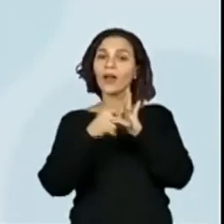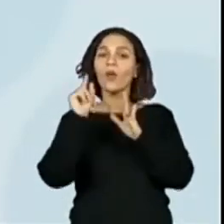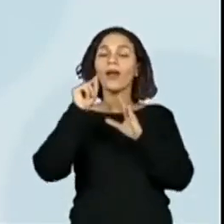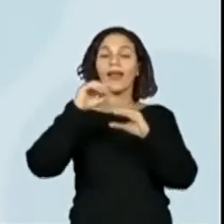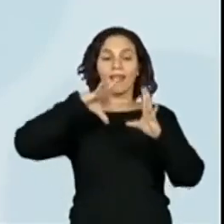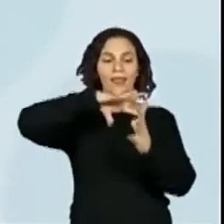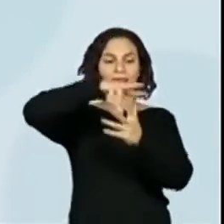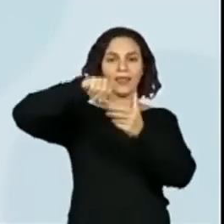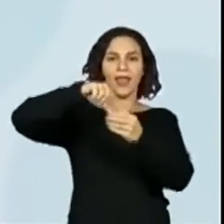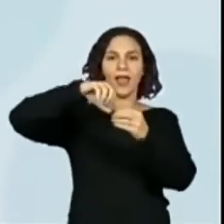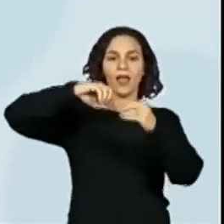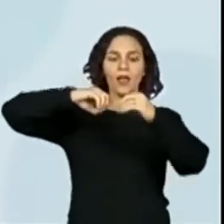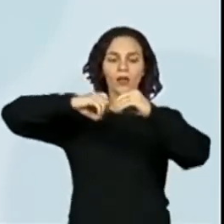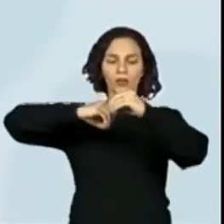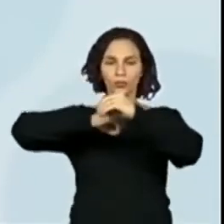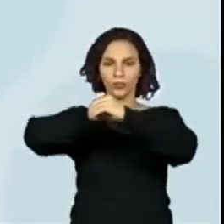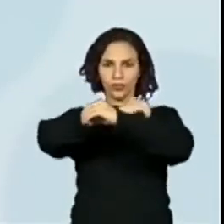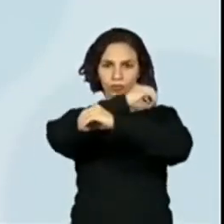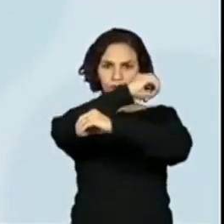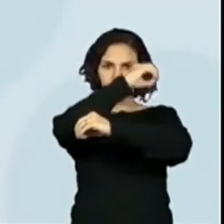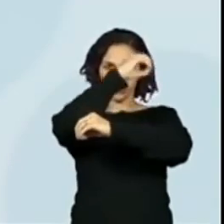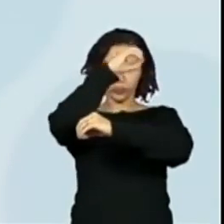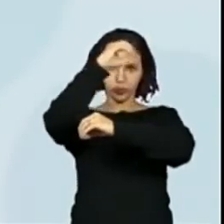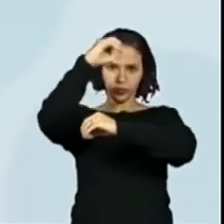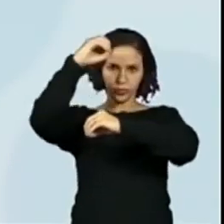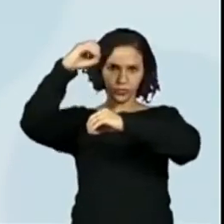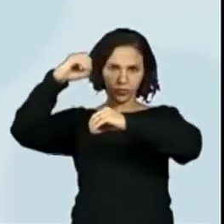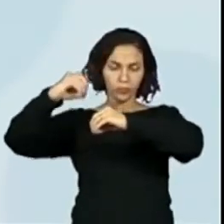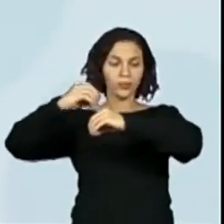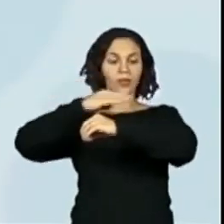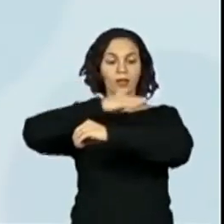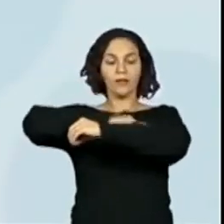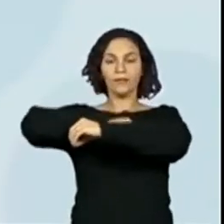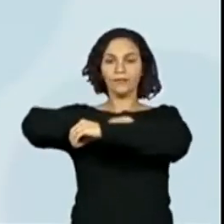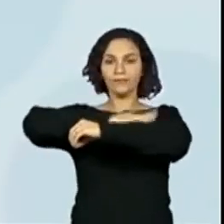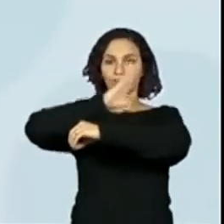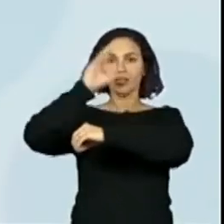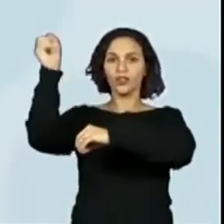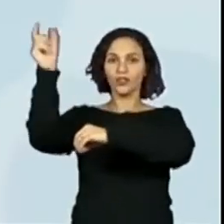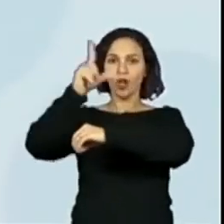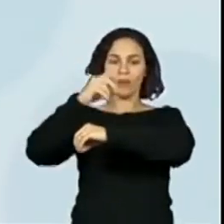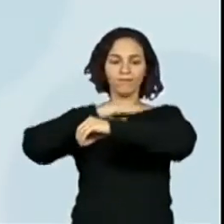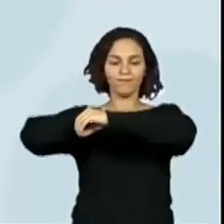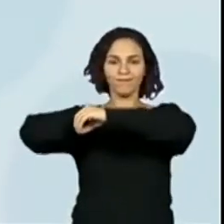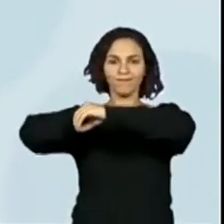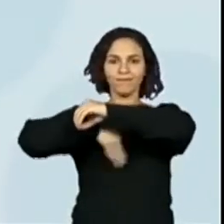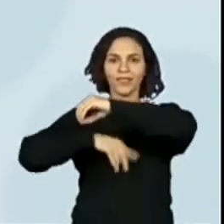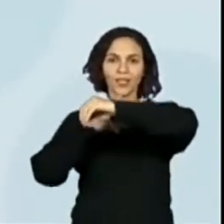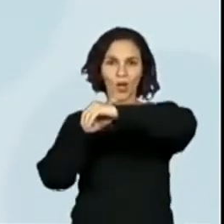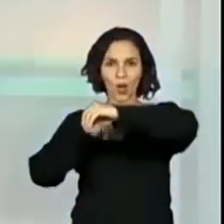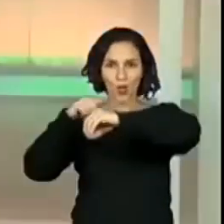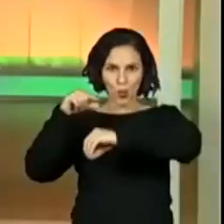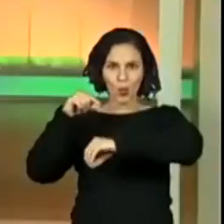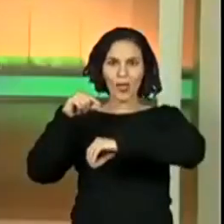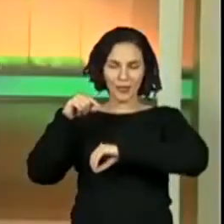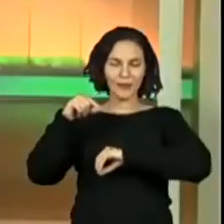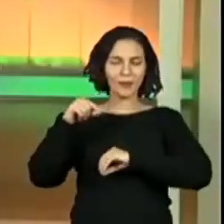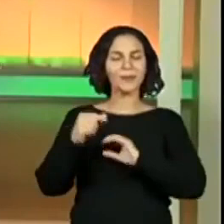rotativo da Terra. Parte do dia, parte do dia, noite. Sol, lua e assim por diante.